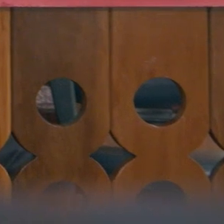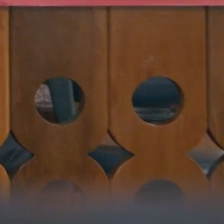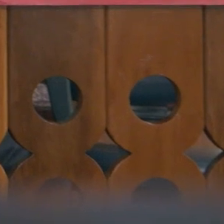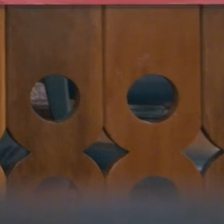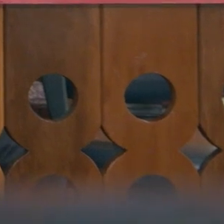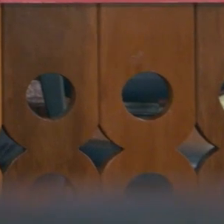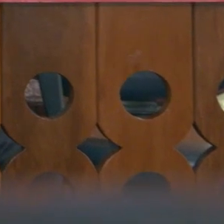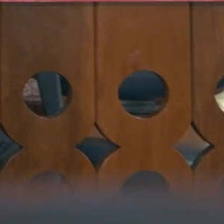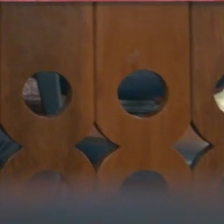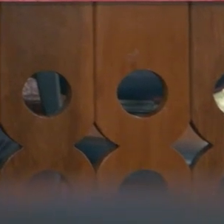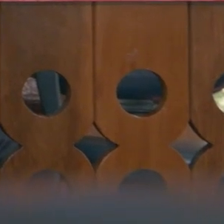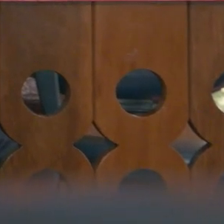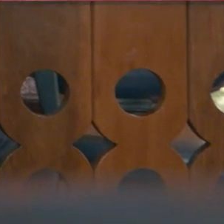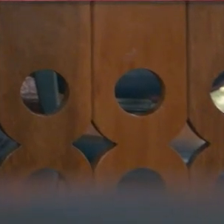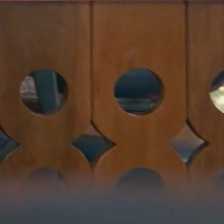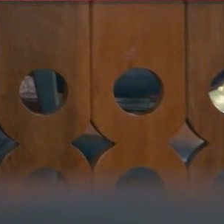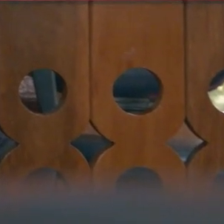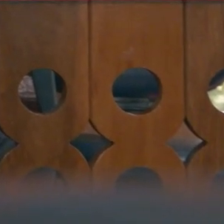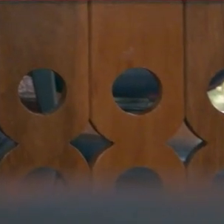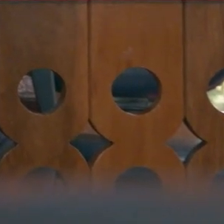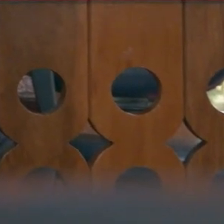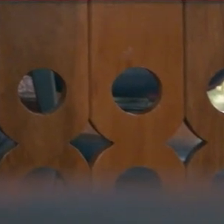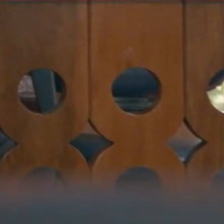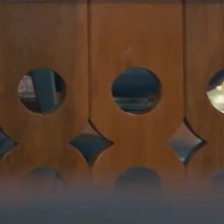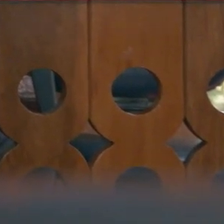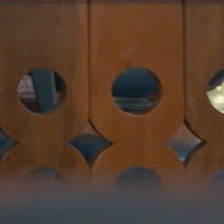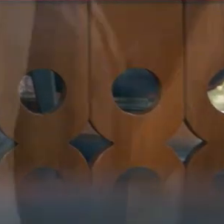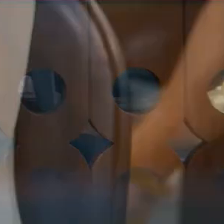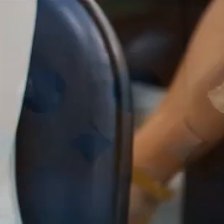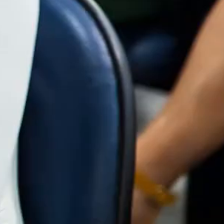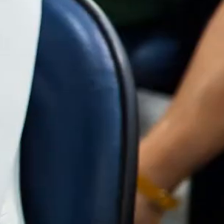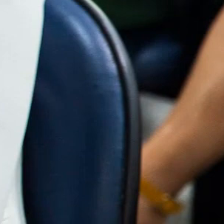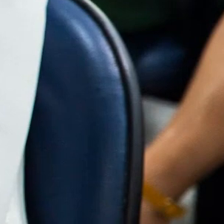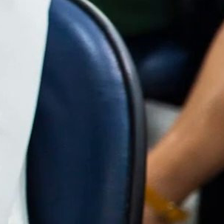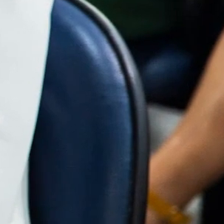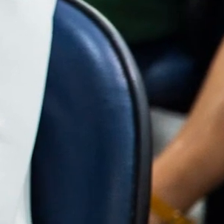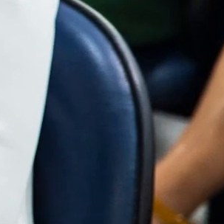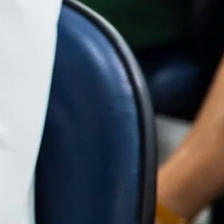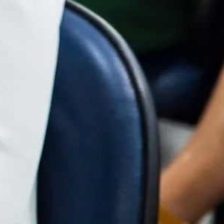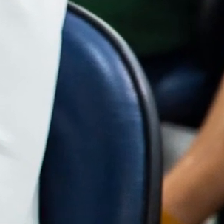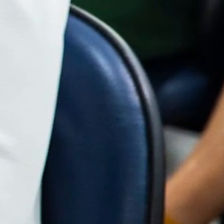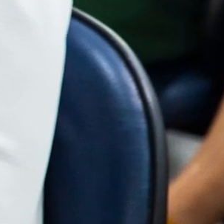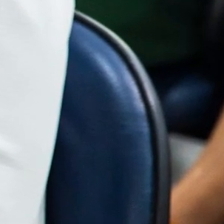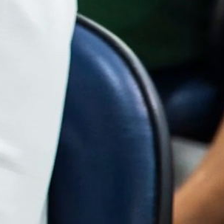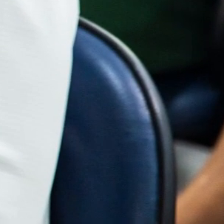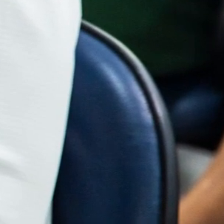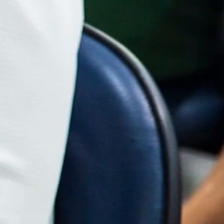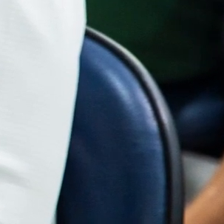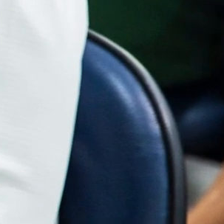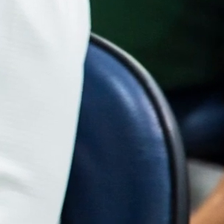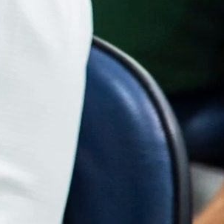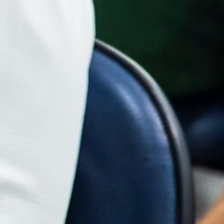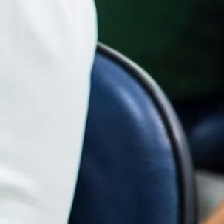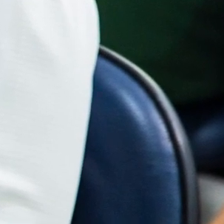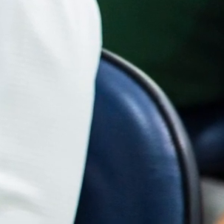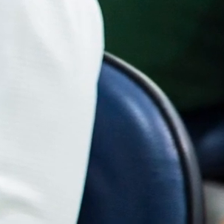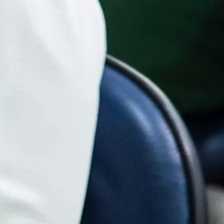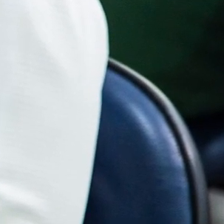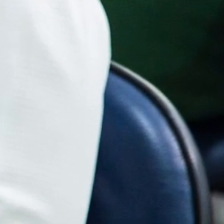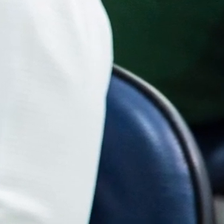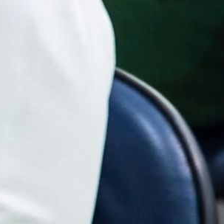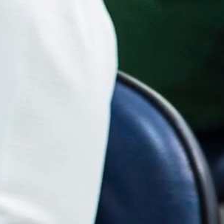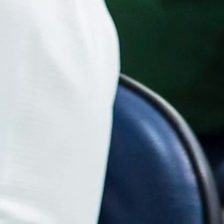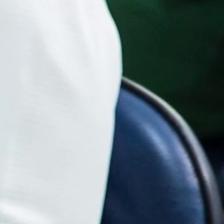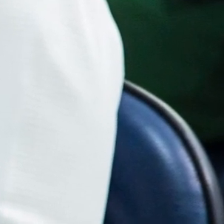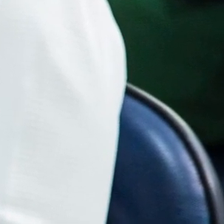inclusive autoridades que estavam presentes. Você vê aí a fotografia da vice-governadora do Estado do Espírito Santo,